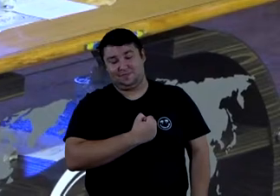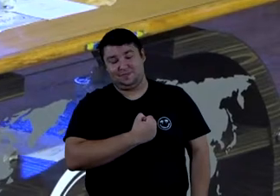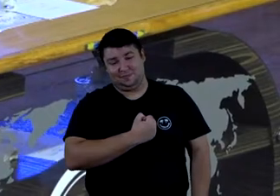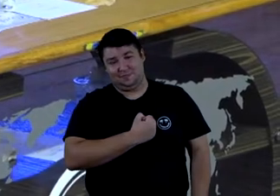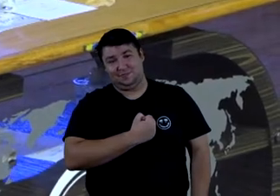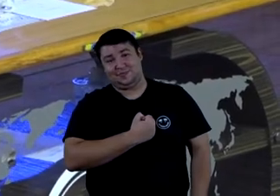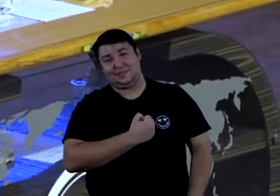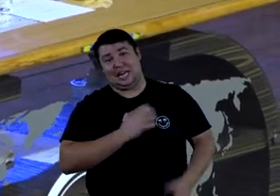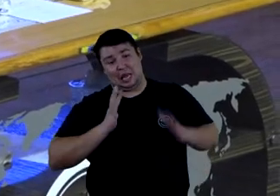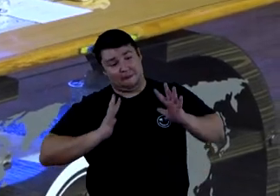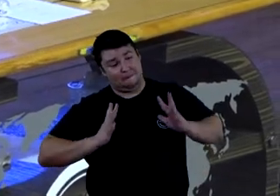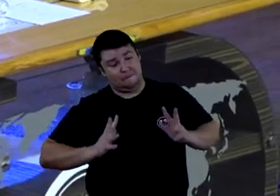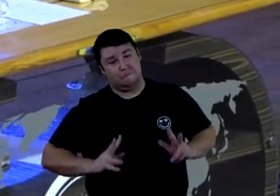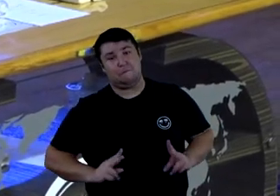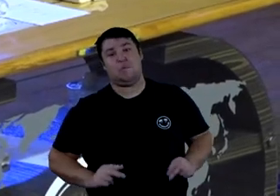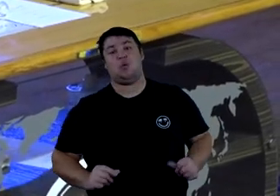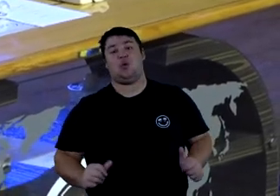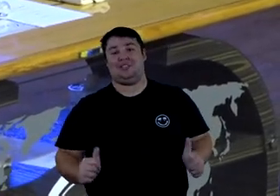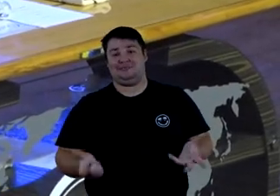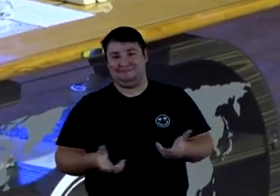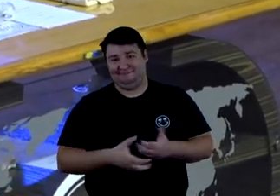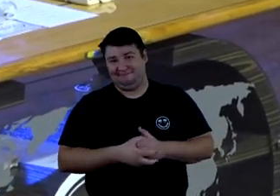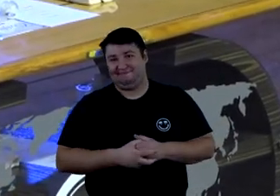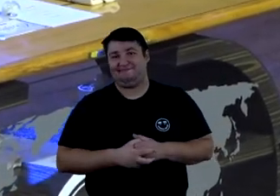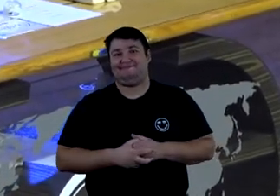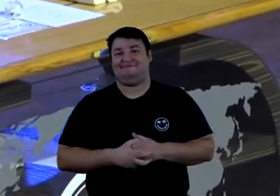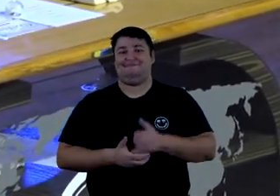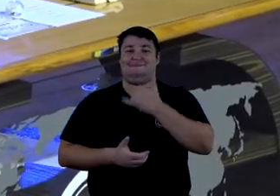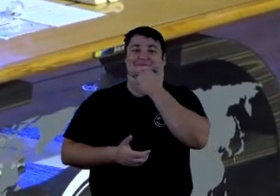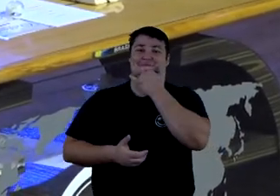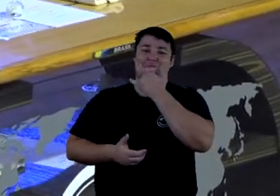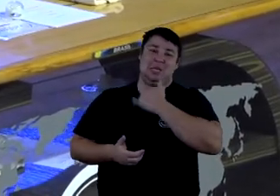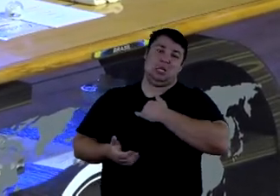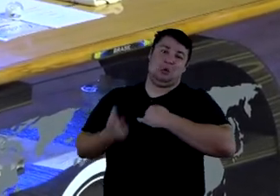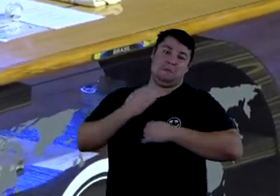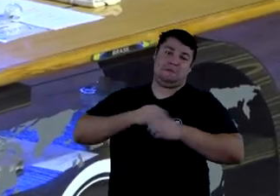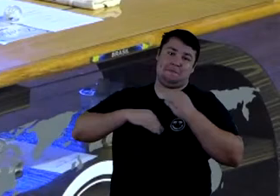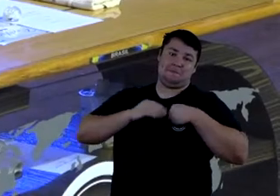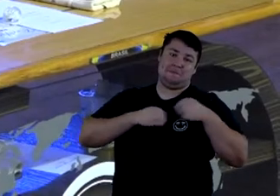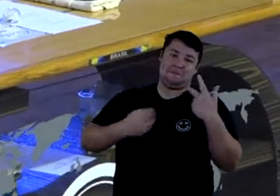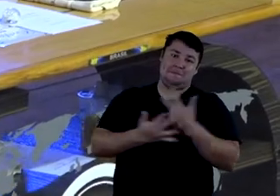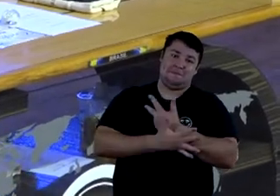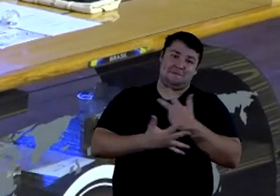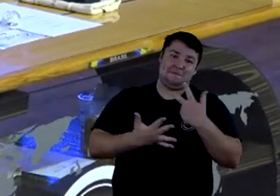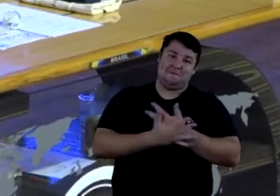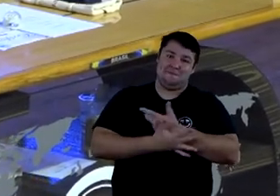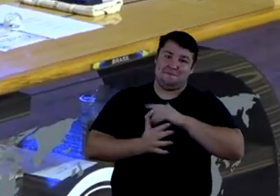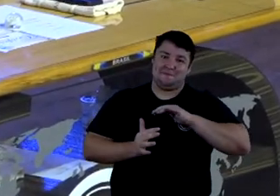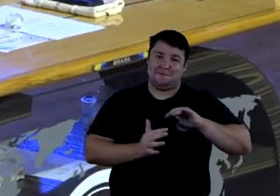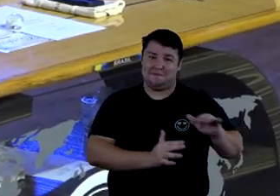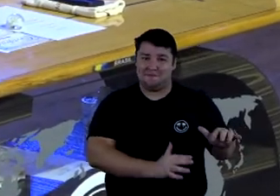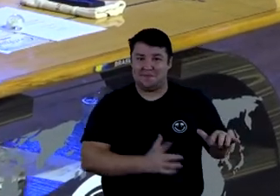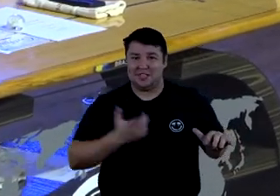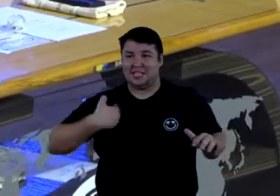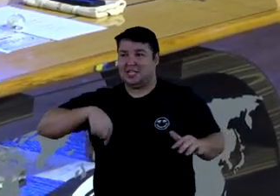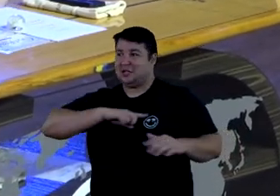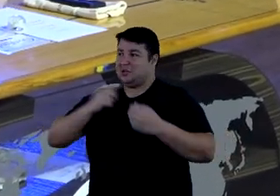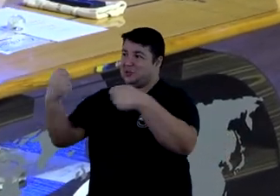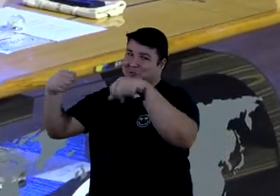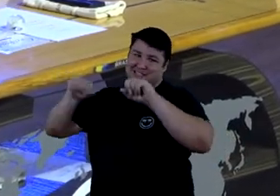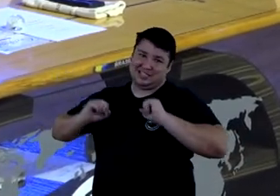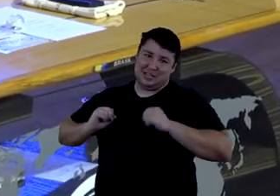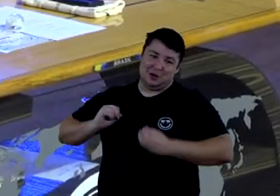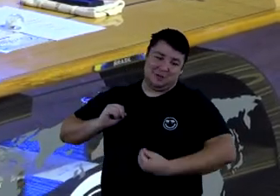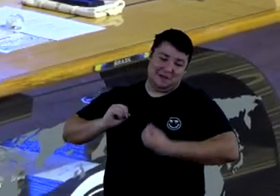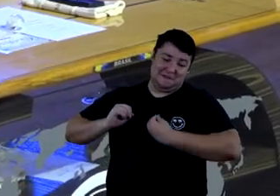nos lavou com teu sangue, perdoou nossos pecados e nos deu vestes